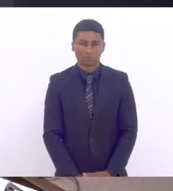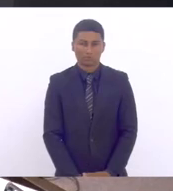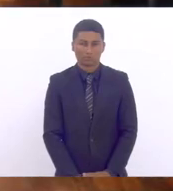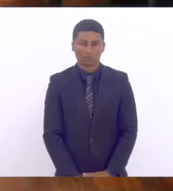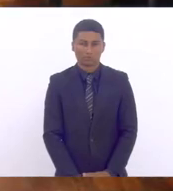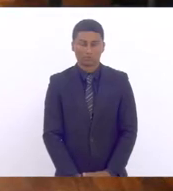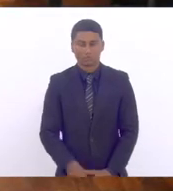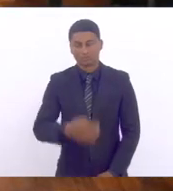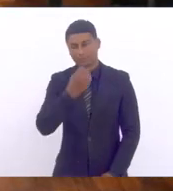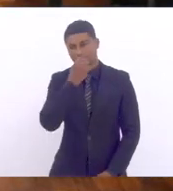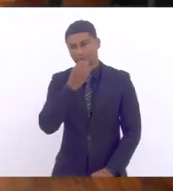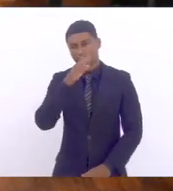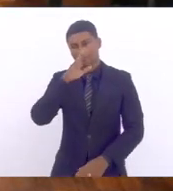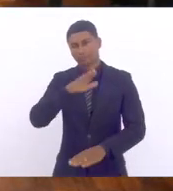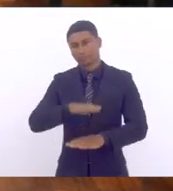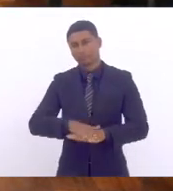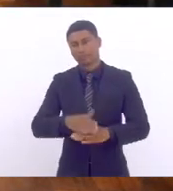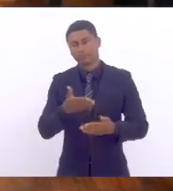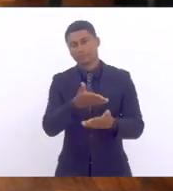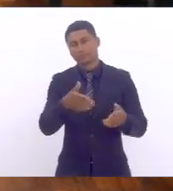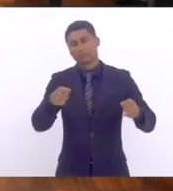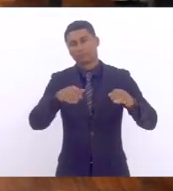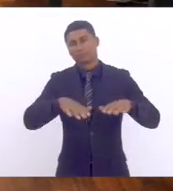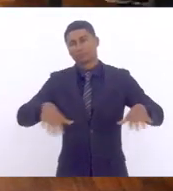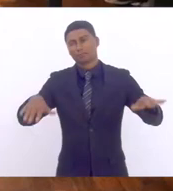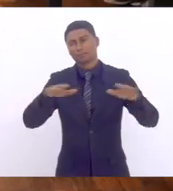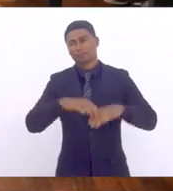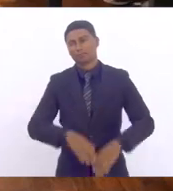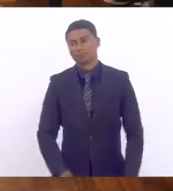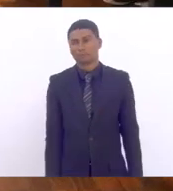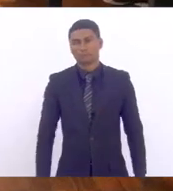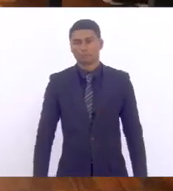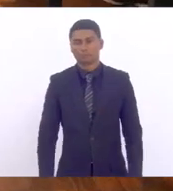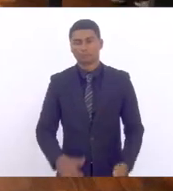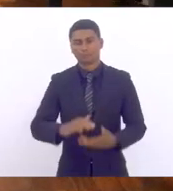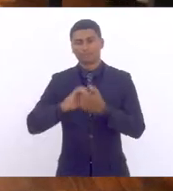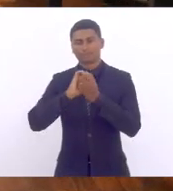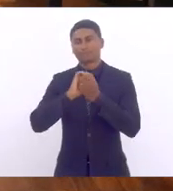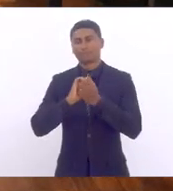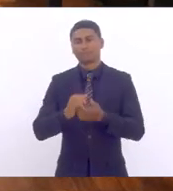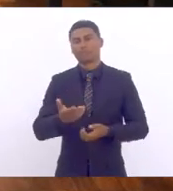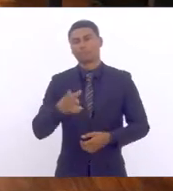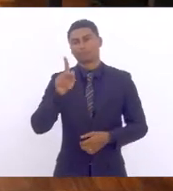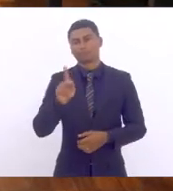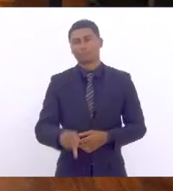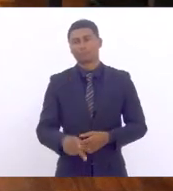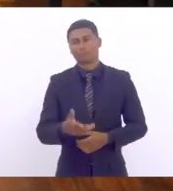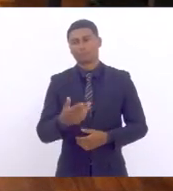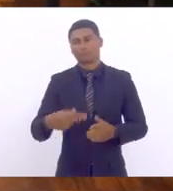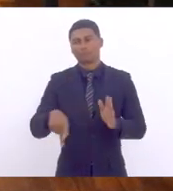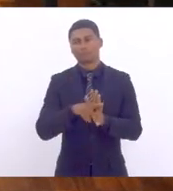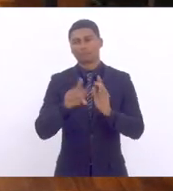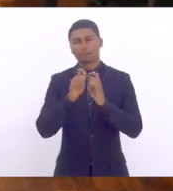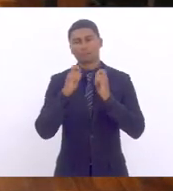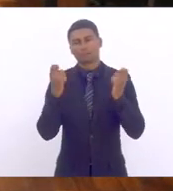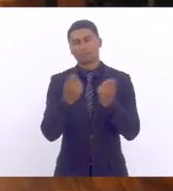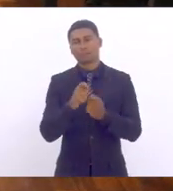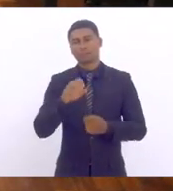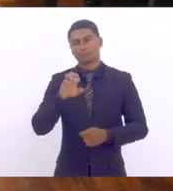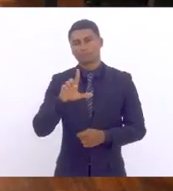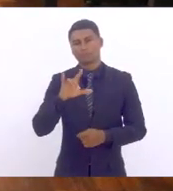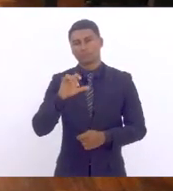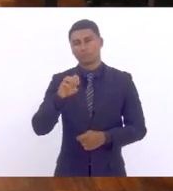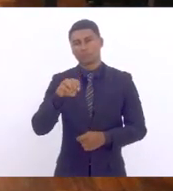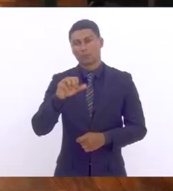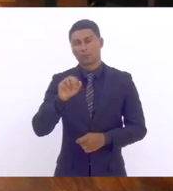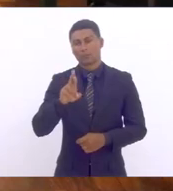Boa tarde a todos e a todas. É, cumprimentar o presidente dessa sessão, o deputado Eliomar